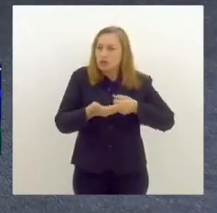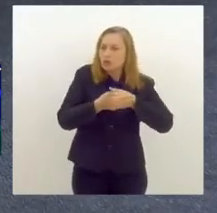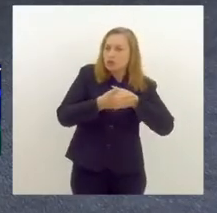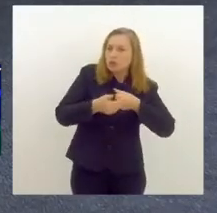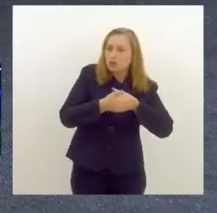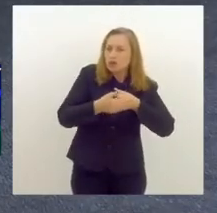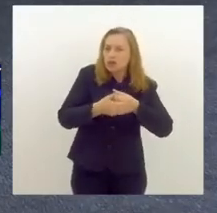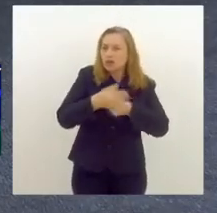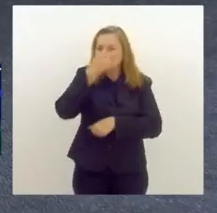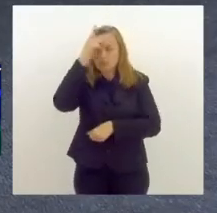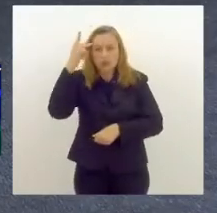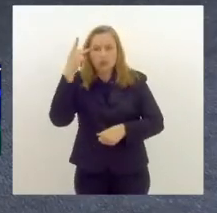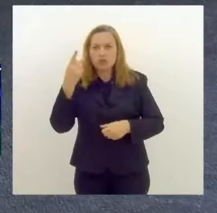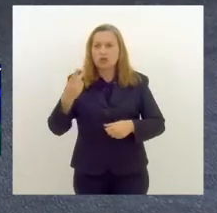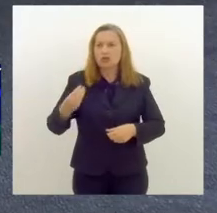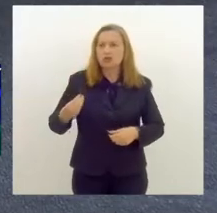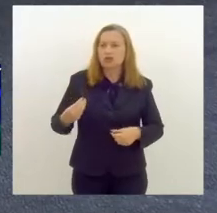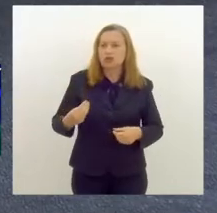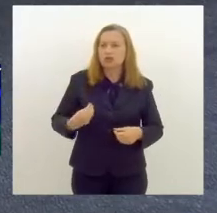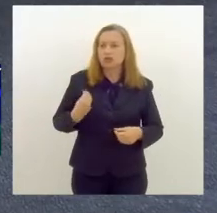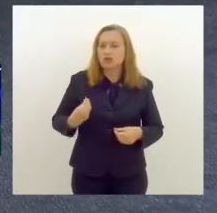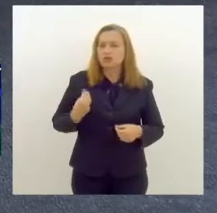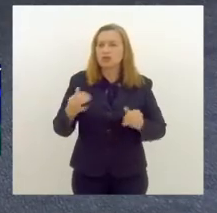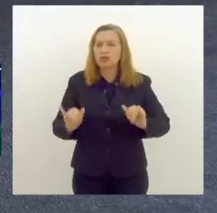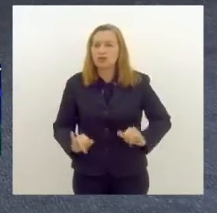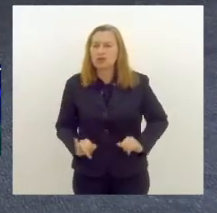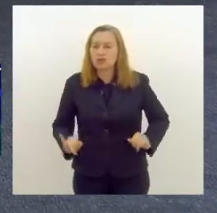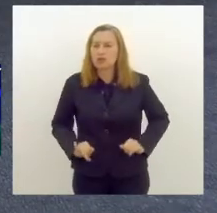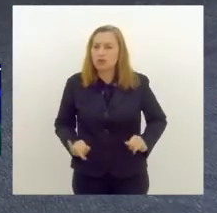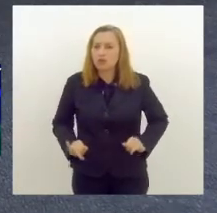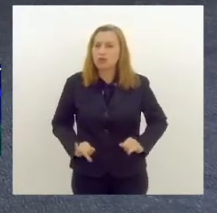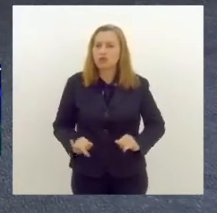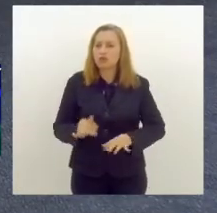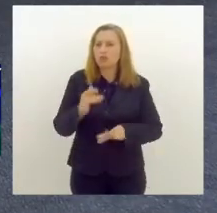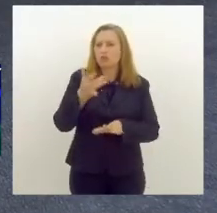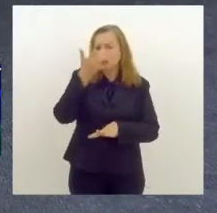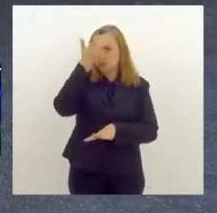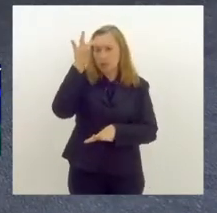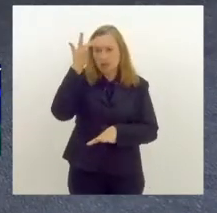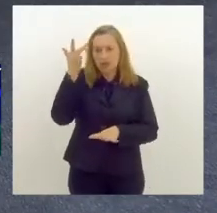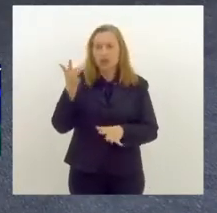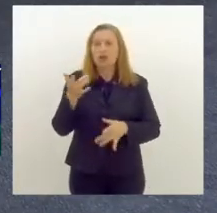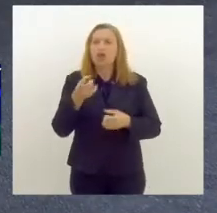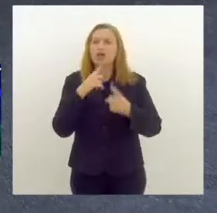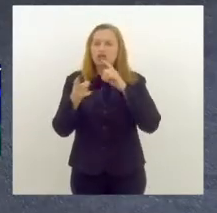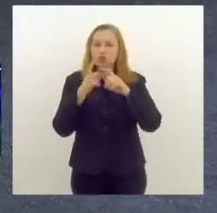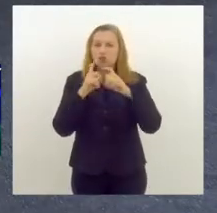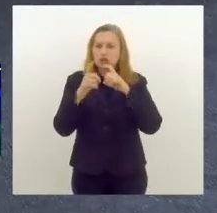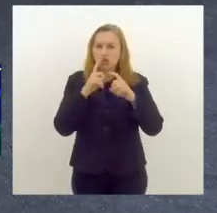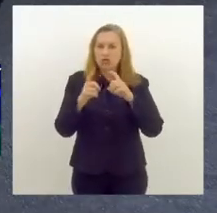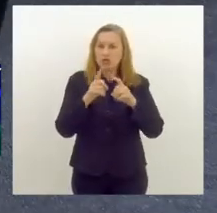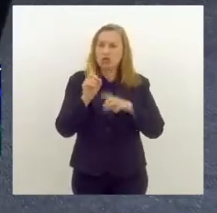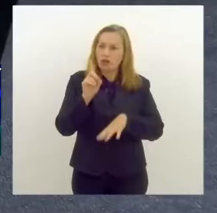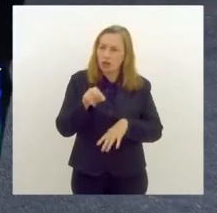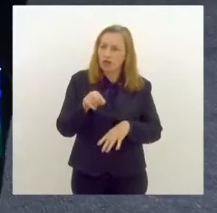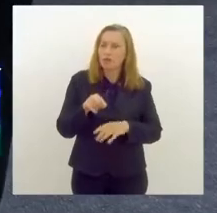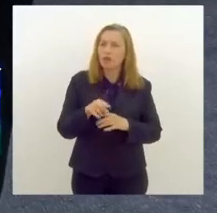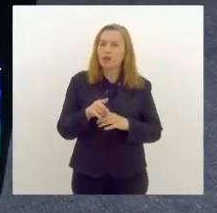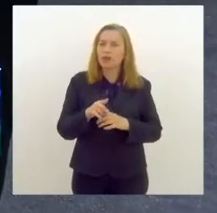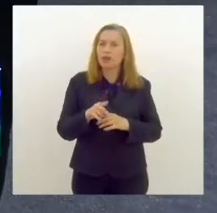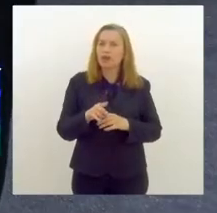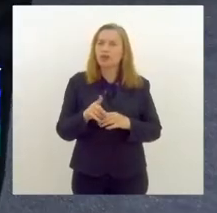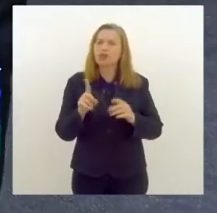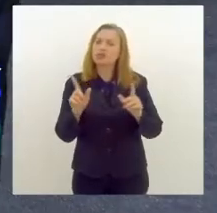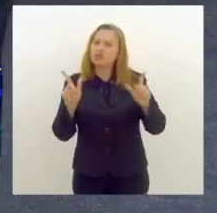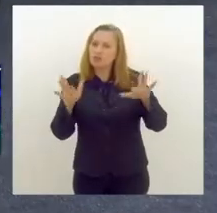de pessoas que vivem situações de sofrimento ou de transtorno mental. A discussão que fazemos, no entanto, que talvez nos